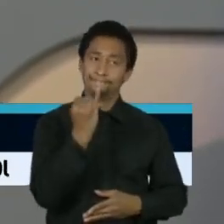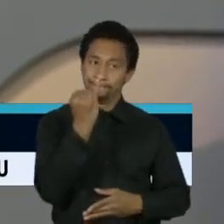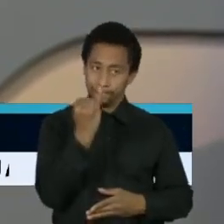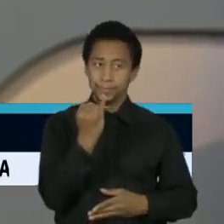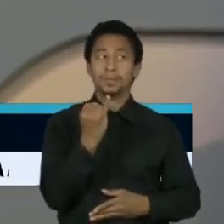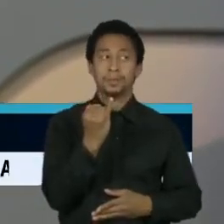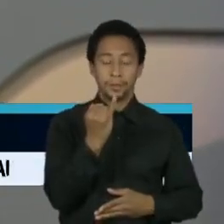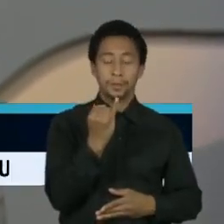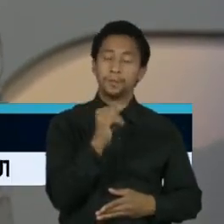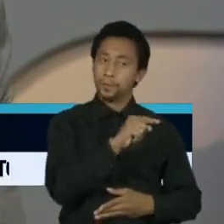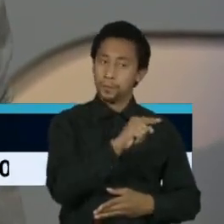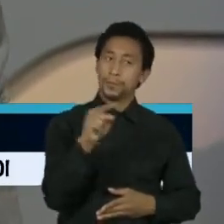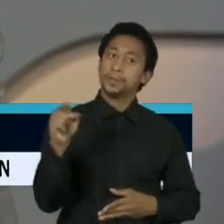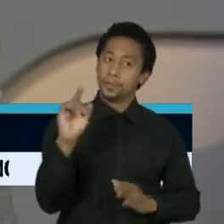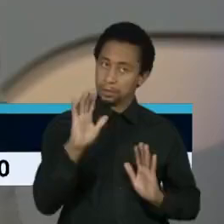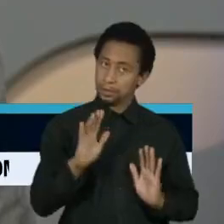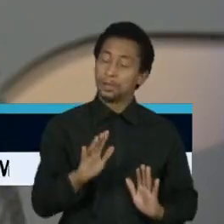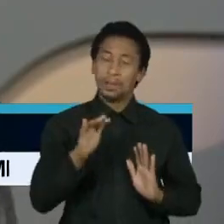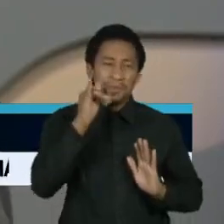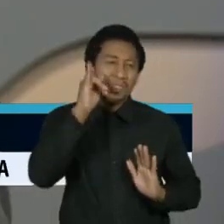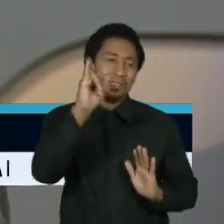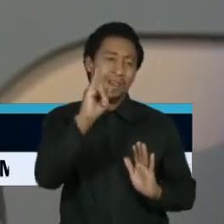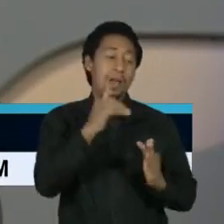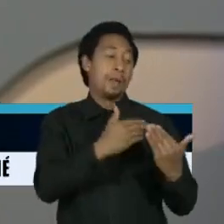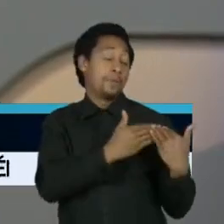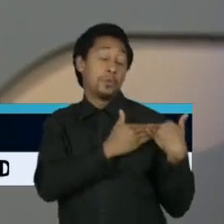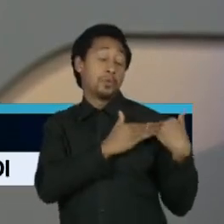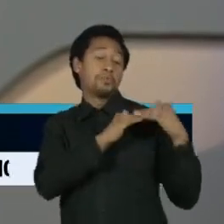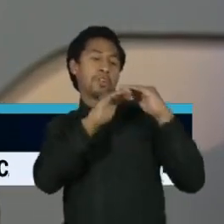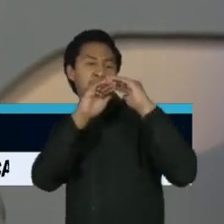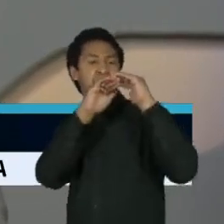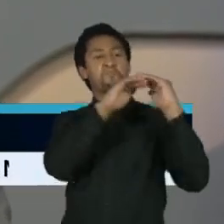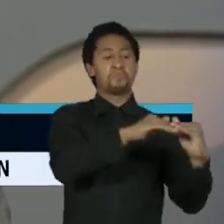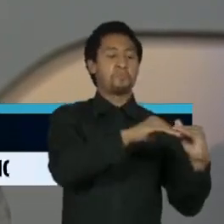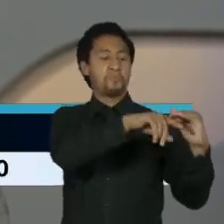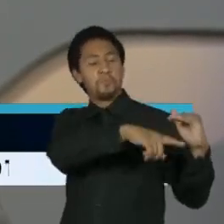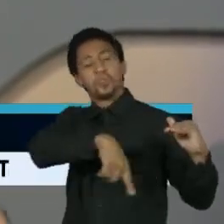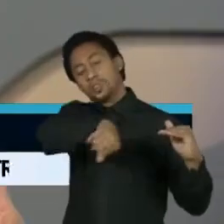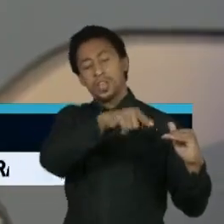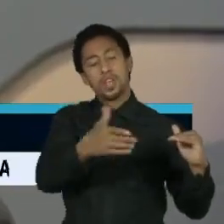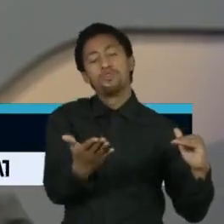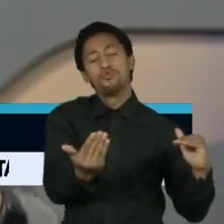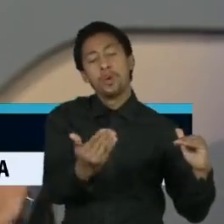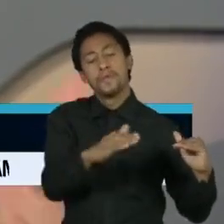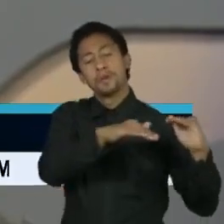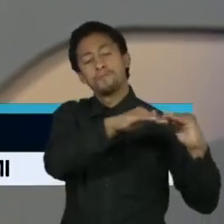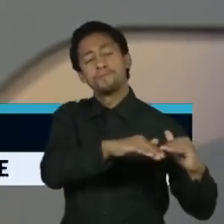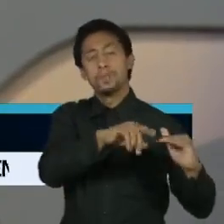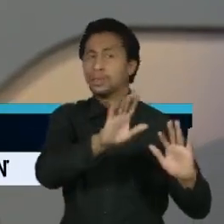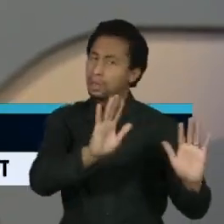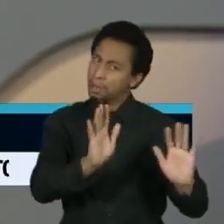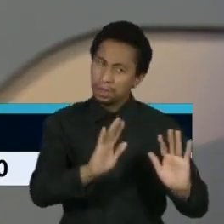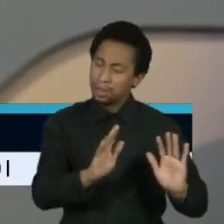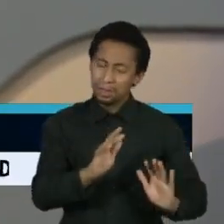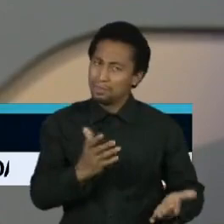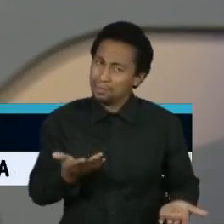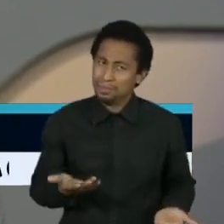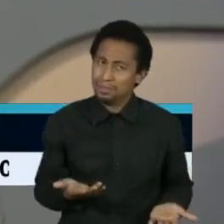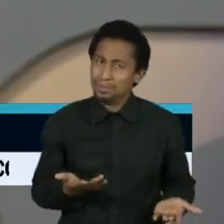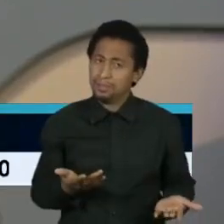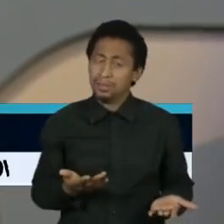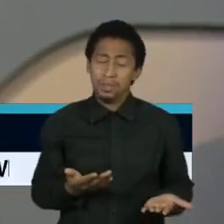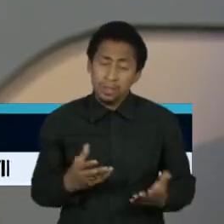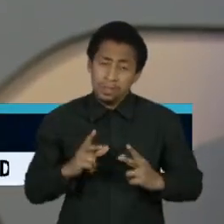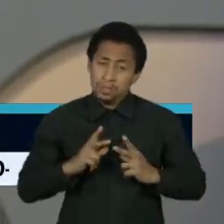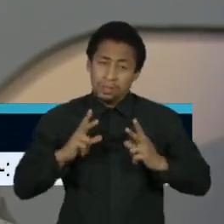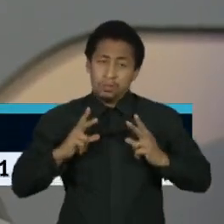transfira para esses jovens a frustração que a minha geração eu sou um velho eu sou uma pessoa que já não vou ter muito o que fazer